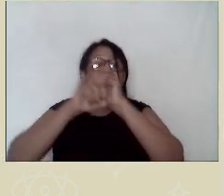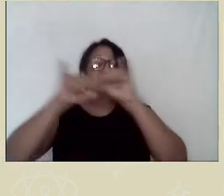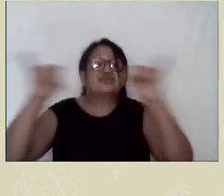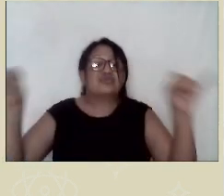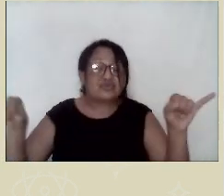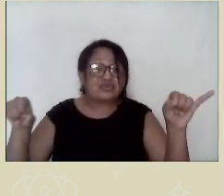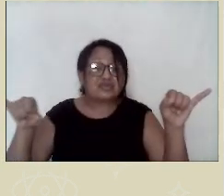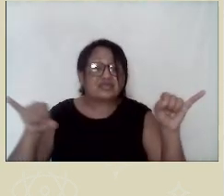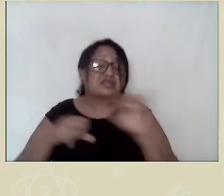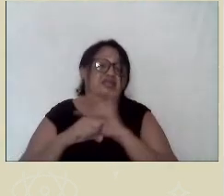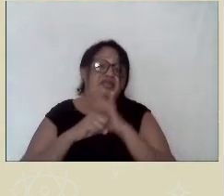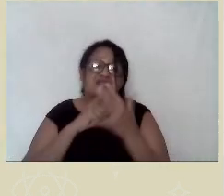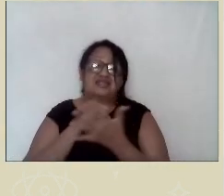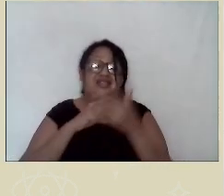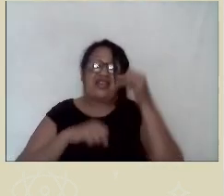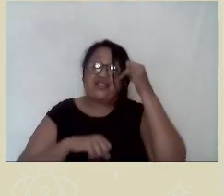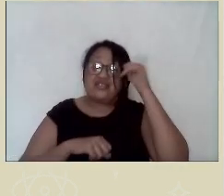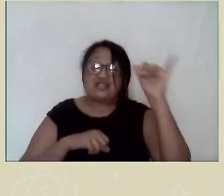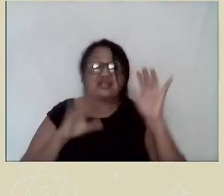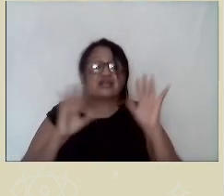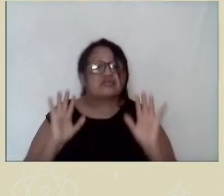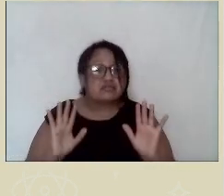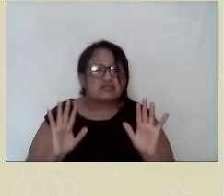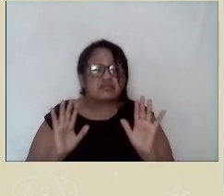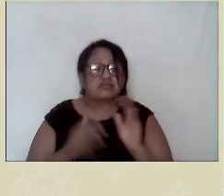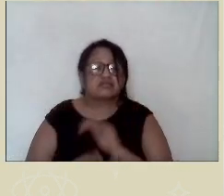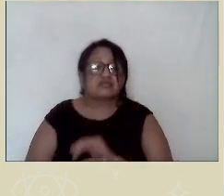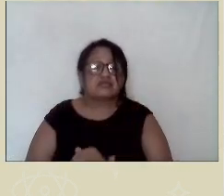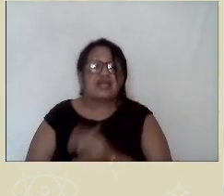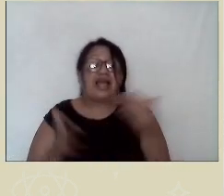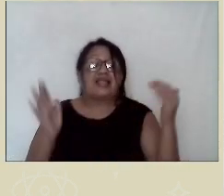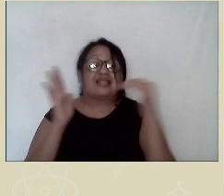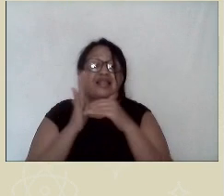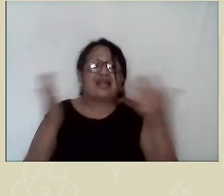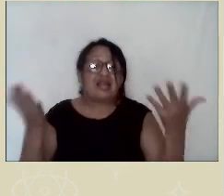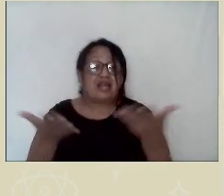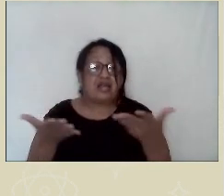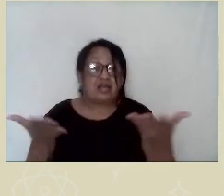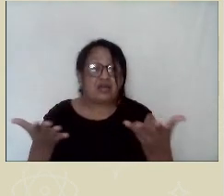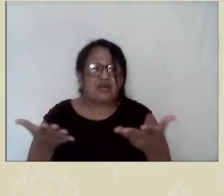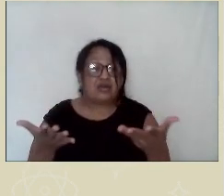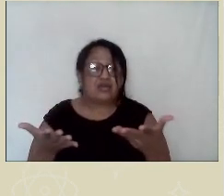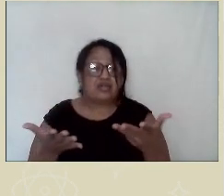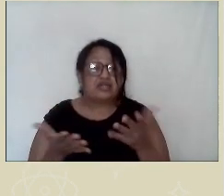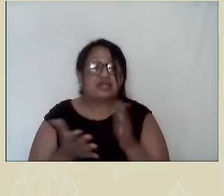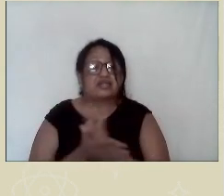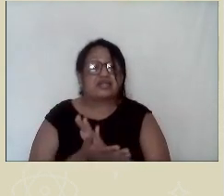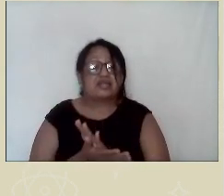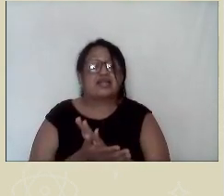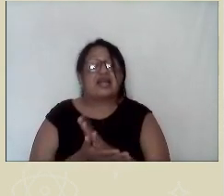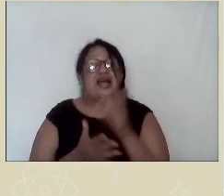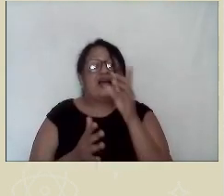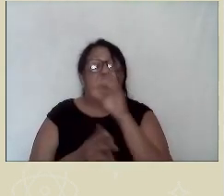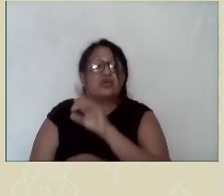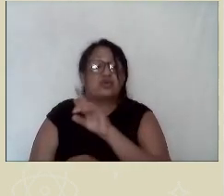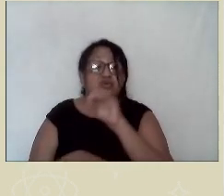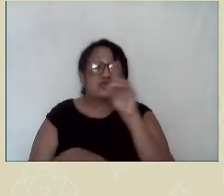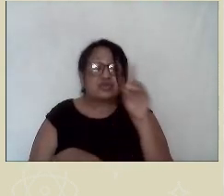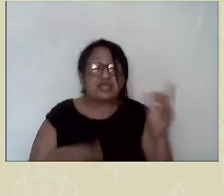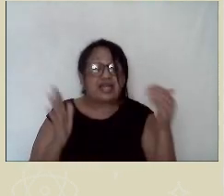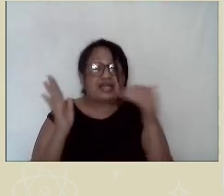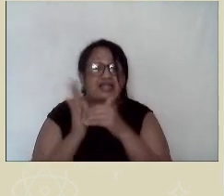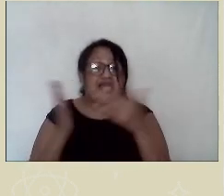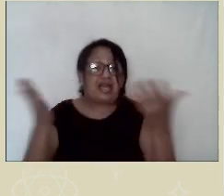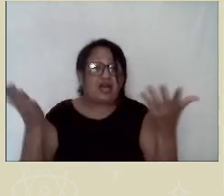vacinas sin embargo no entanto até agora né hasta la fecha fecha é data então seria até agora